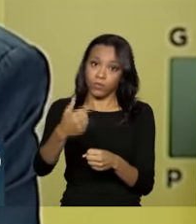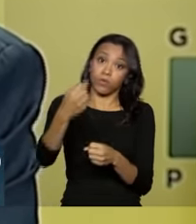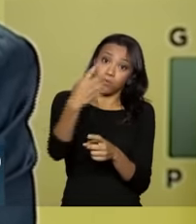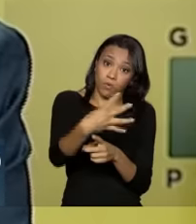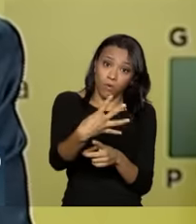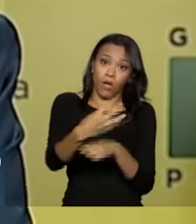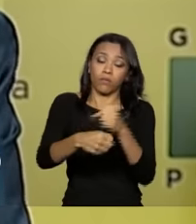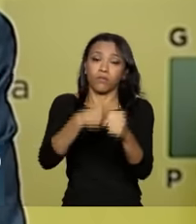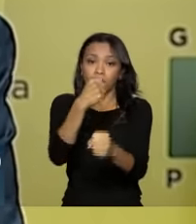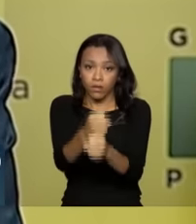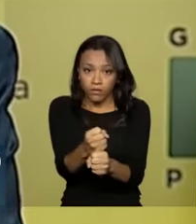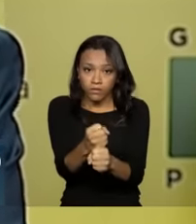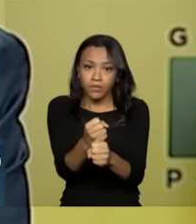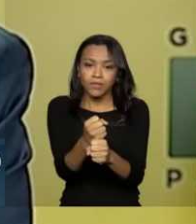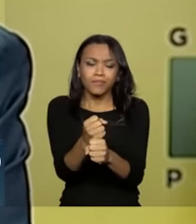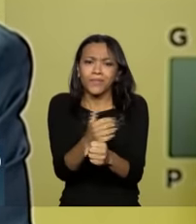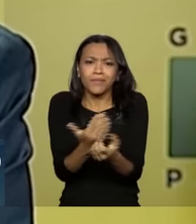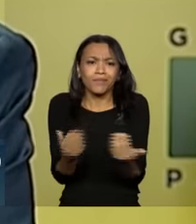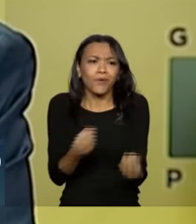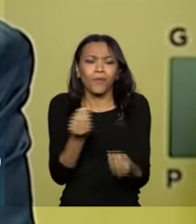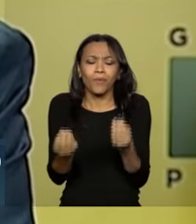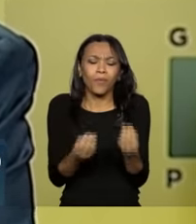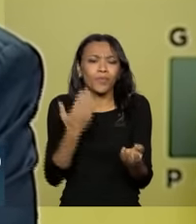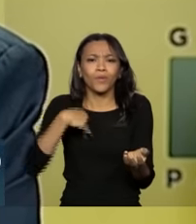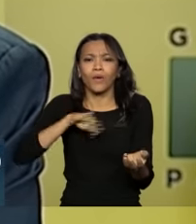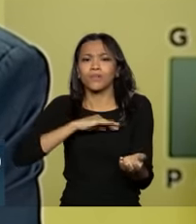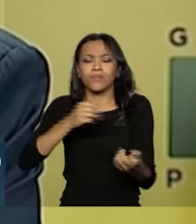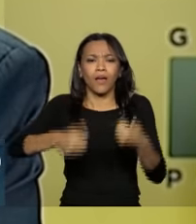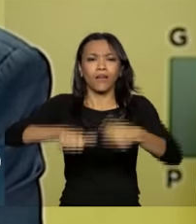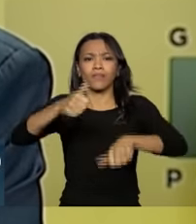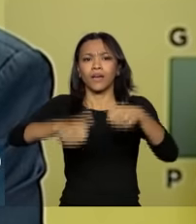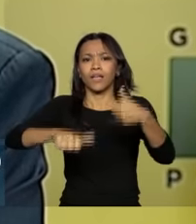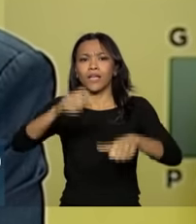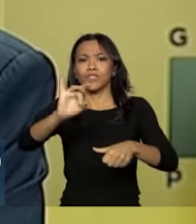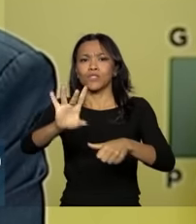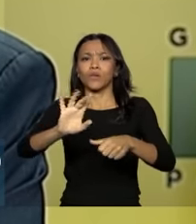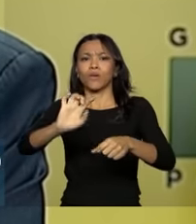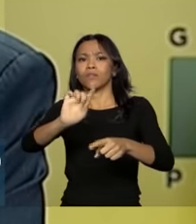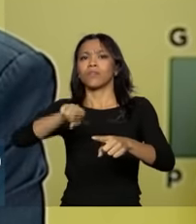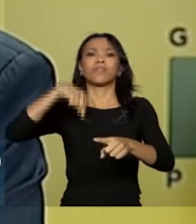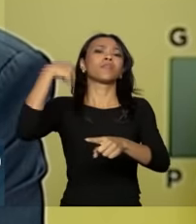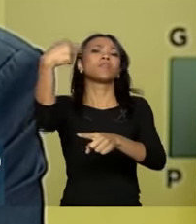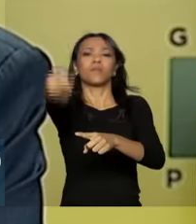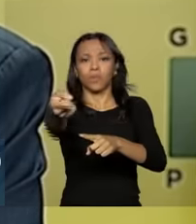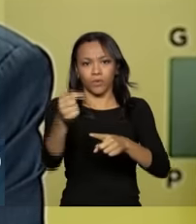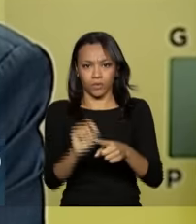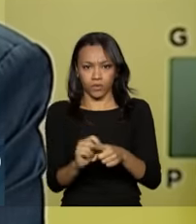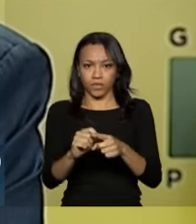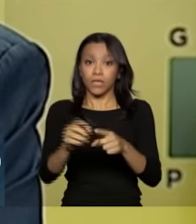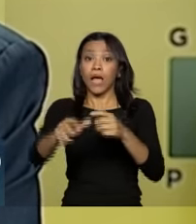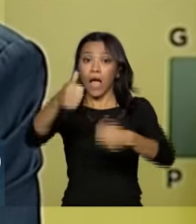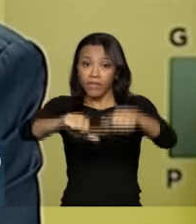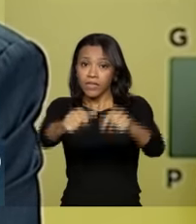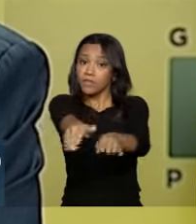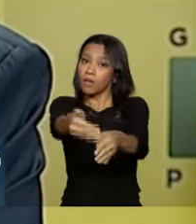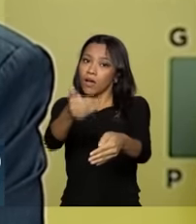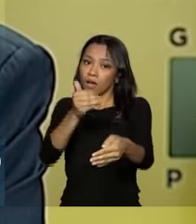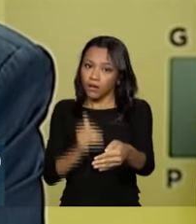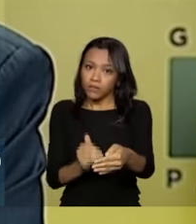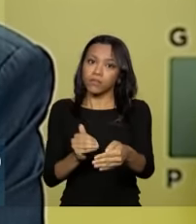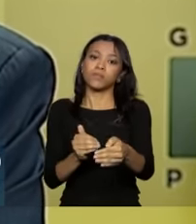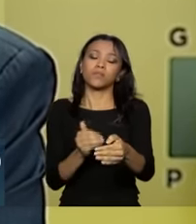quê? Porque não faz sentido a gente avaliar só depois que o mal estiver feito. Vamos comparar o